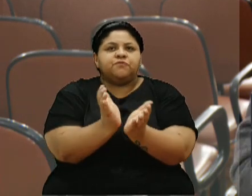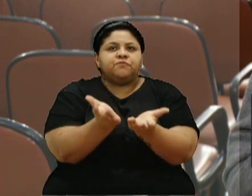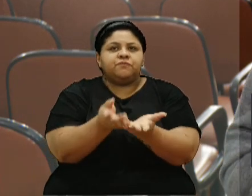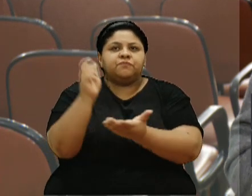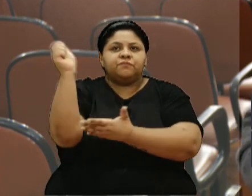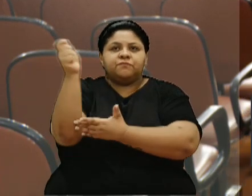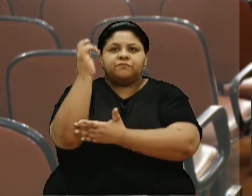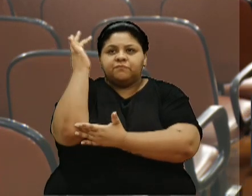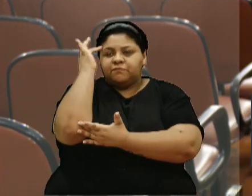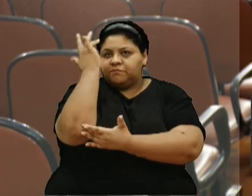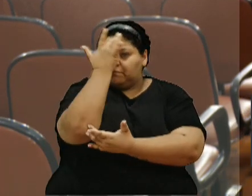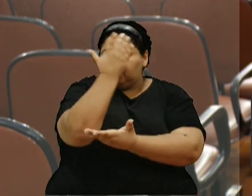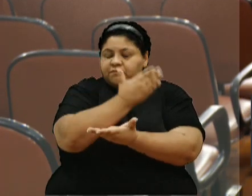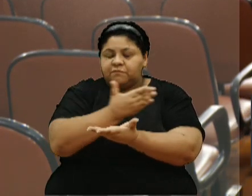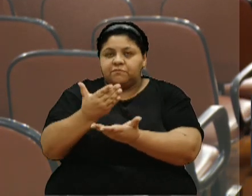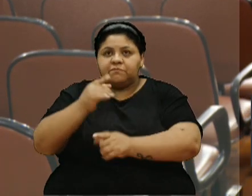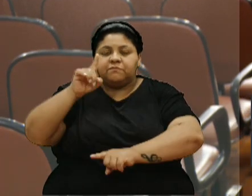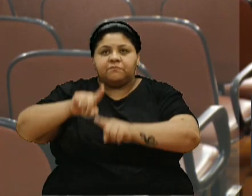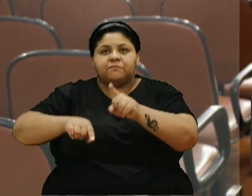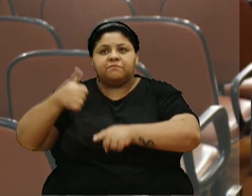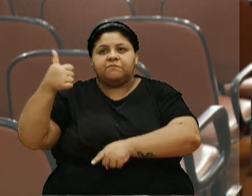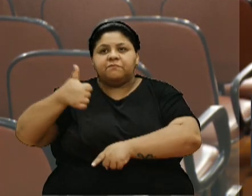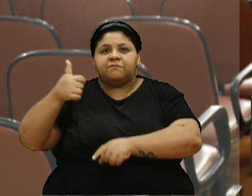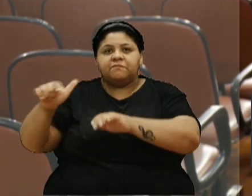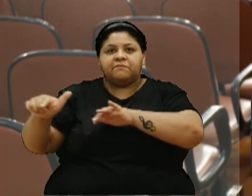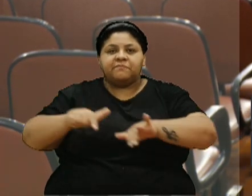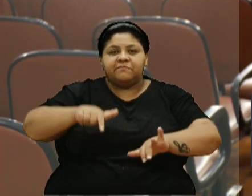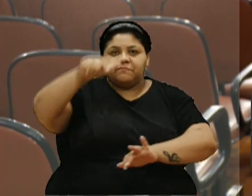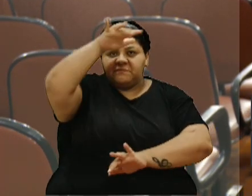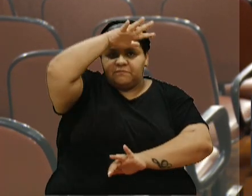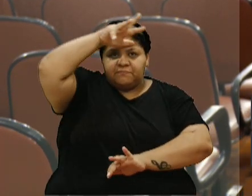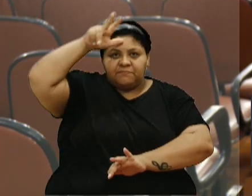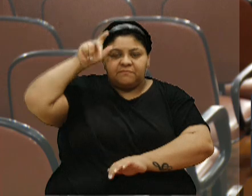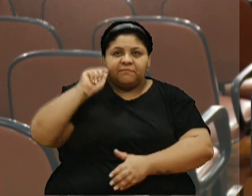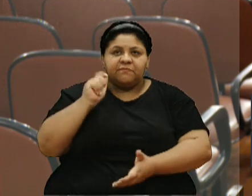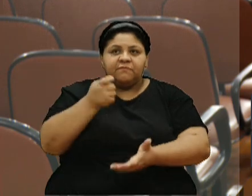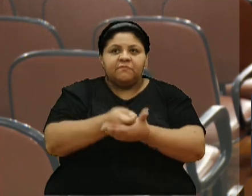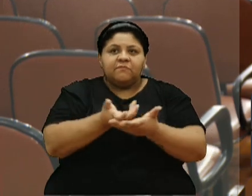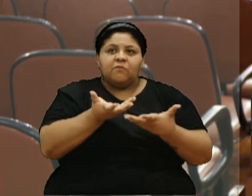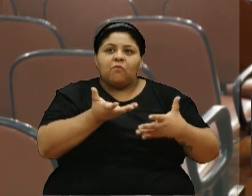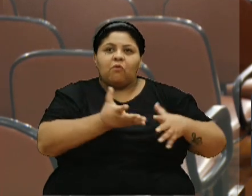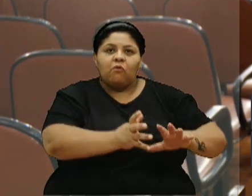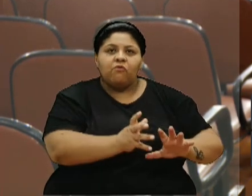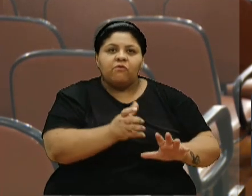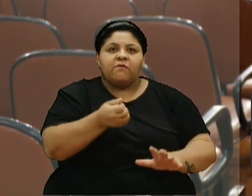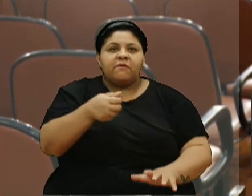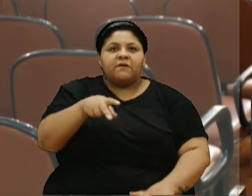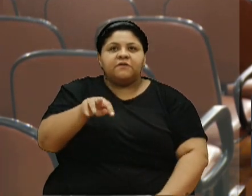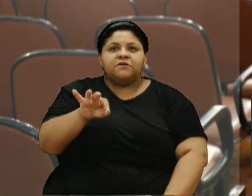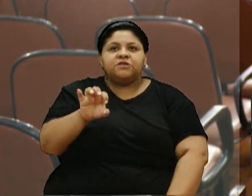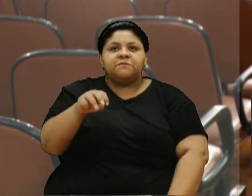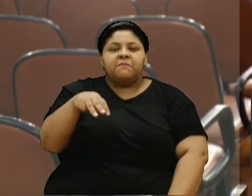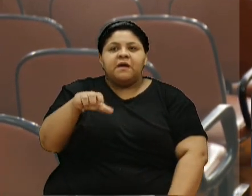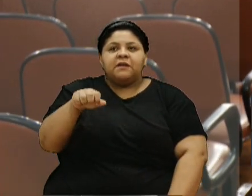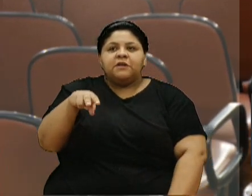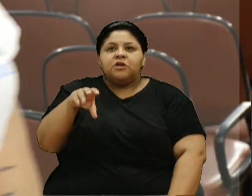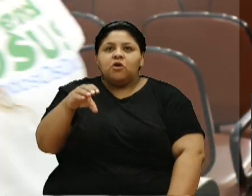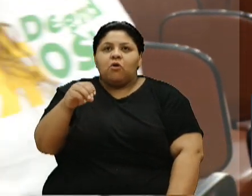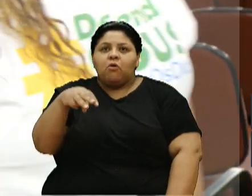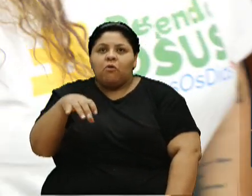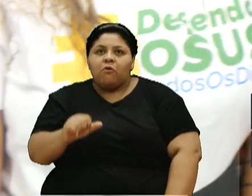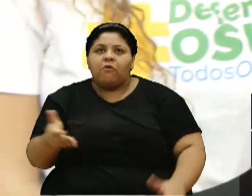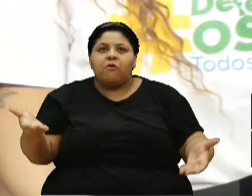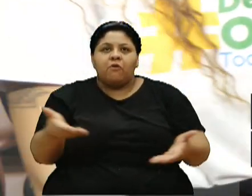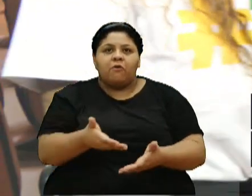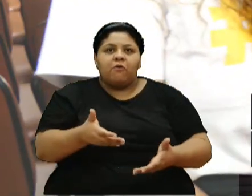com a abertura das atividades da primeira Semana Municipal da Luta Antimanicomial. Ao lado, a presidente da frente, a